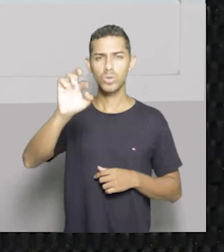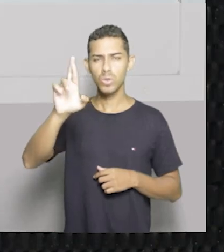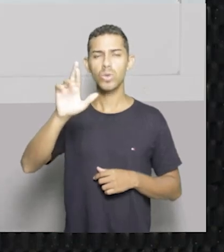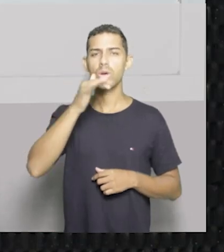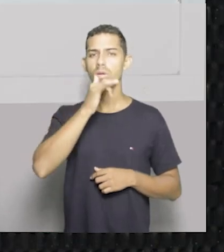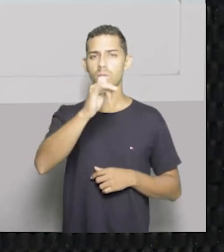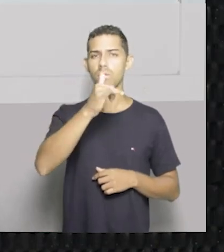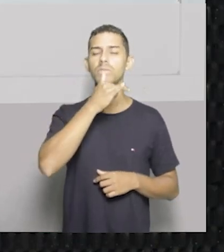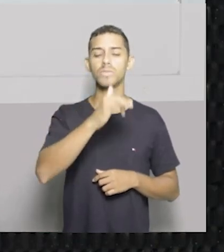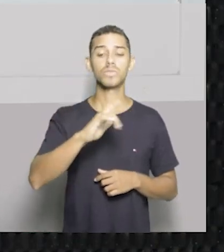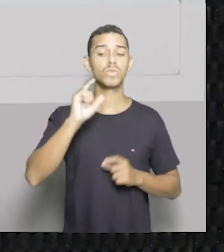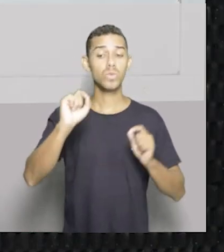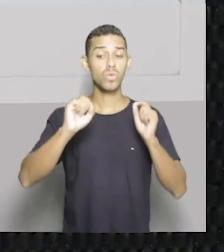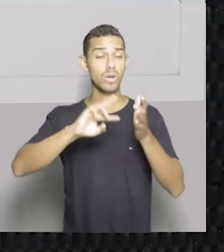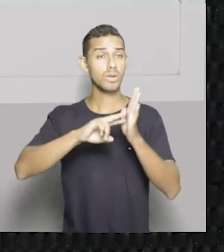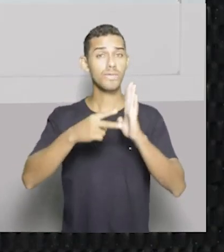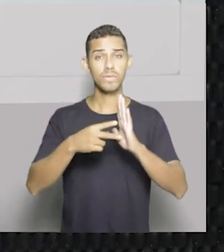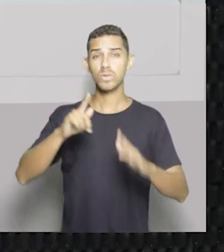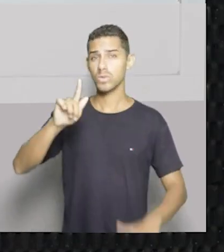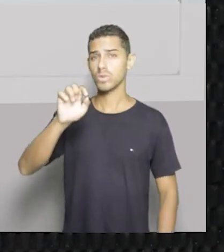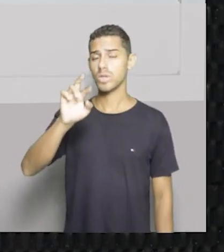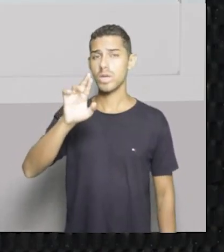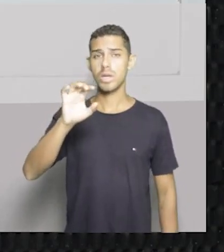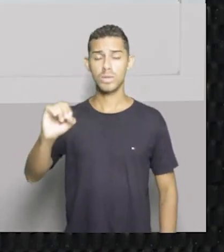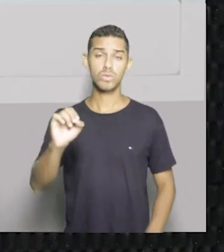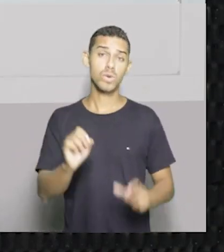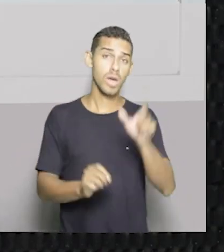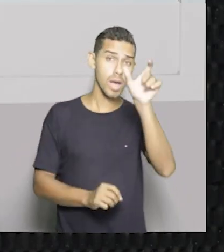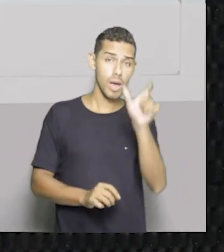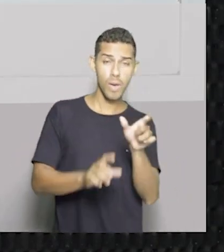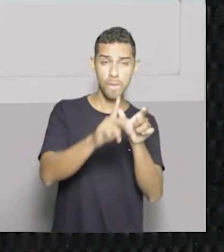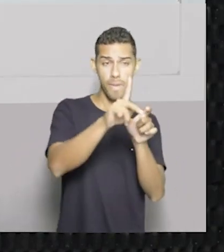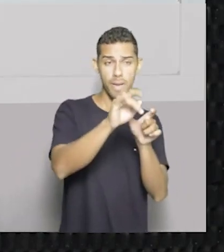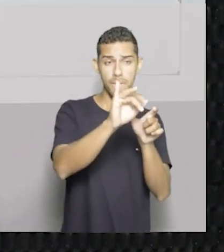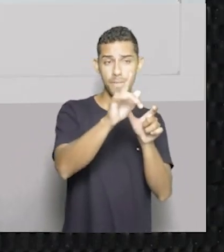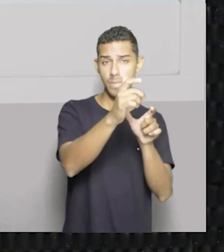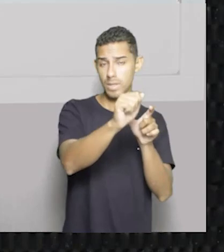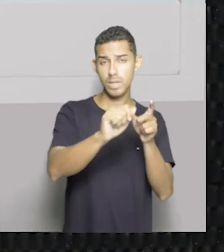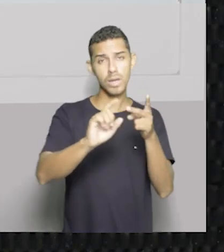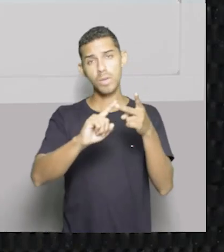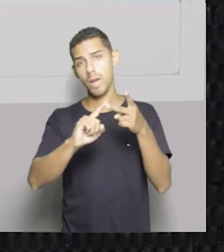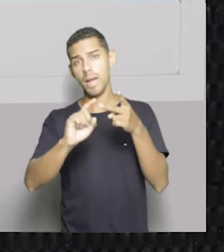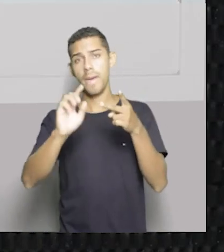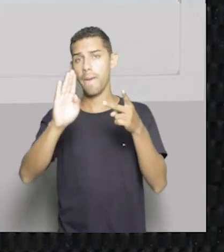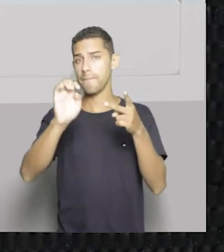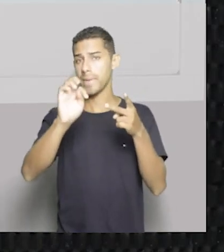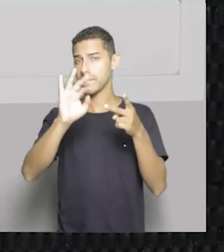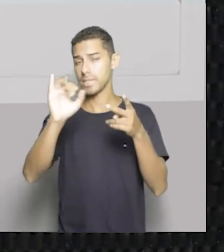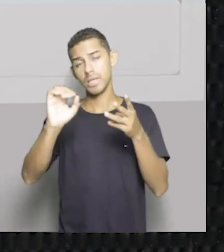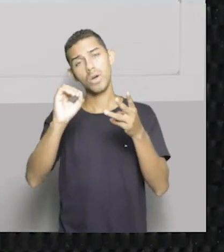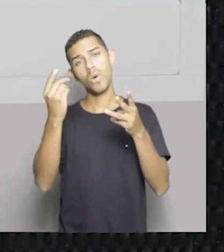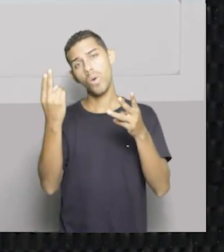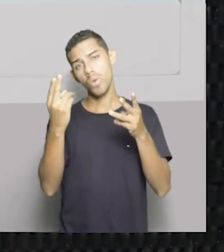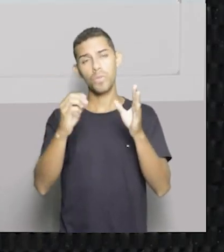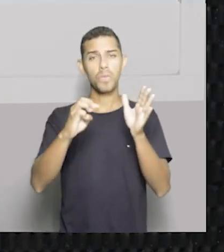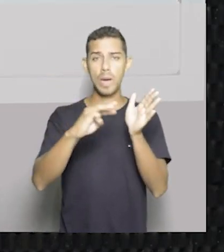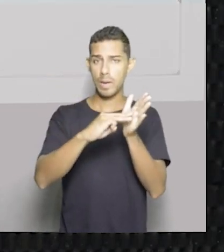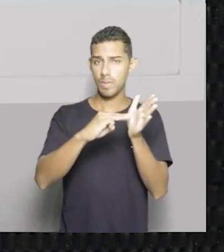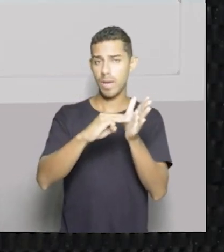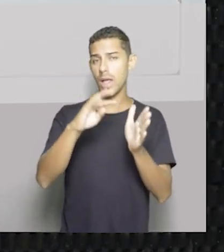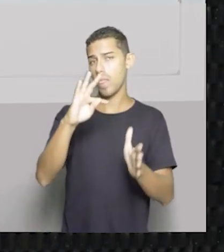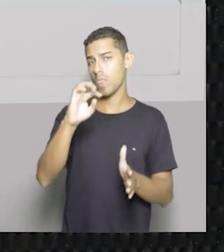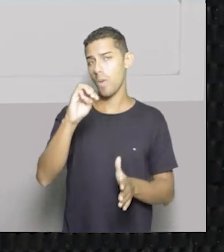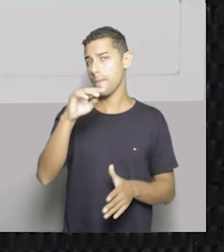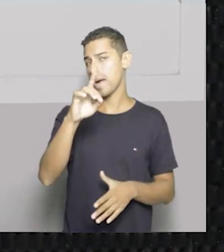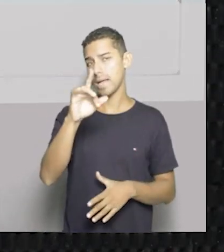tá? O que é um gerador? Seria uma pilha ou uma bateria e até mesmo uma tomada. Não nesse caso aqui, porque esse caso aqui